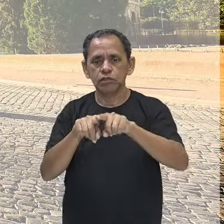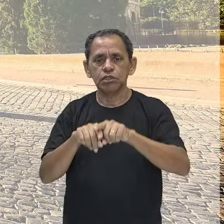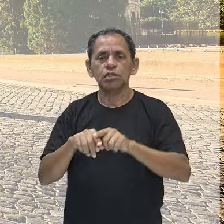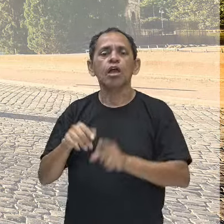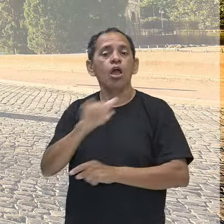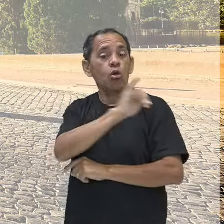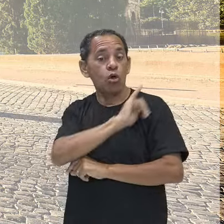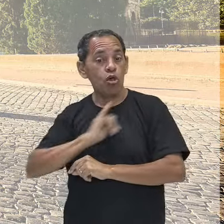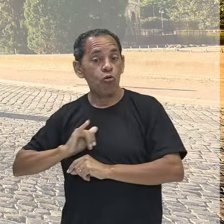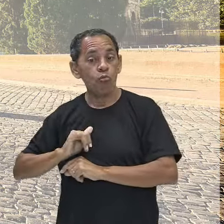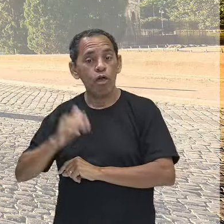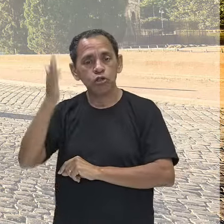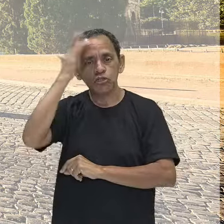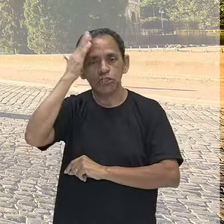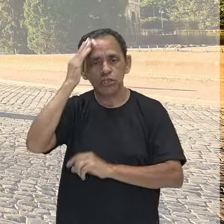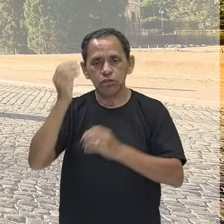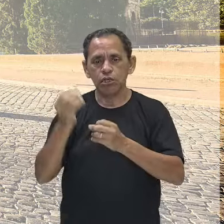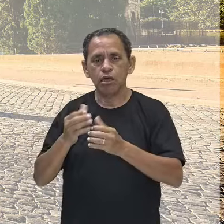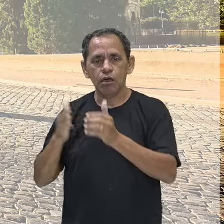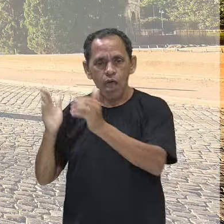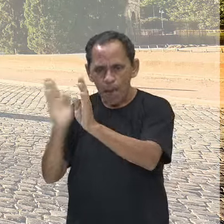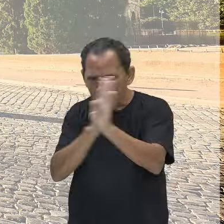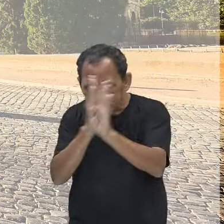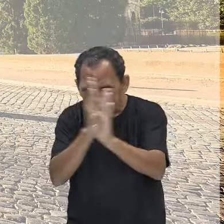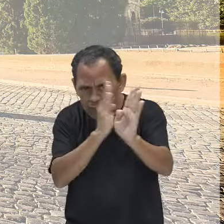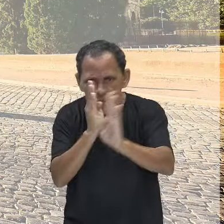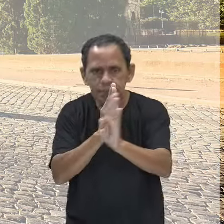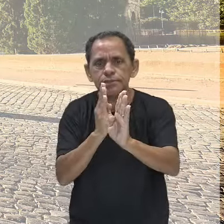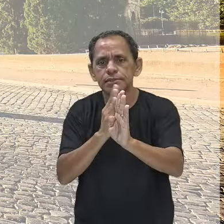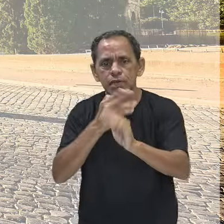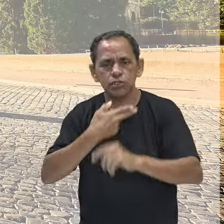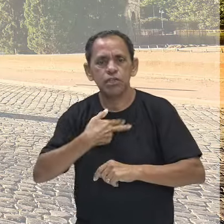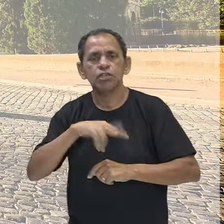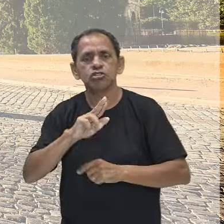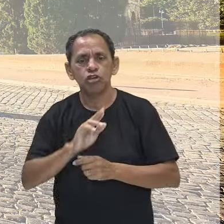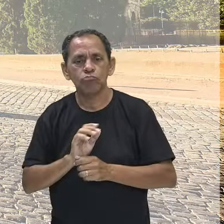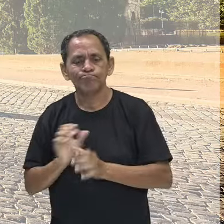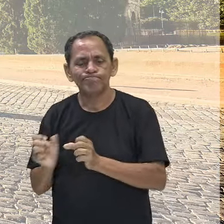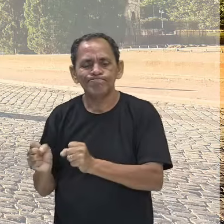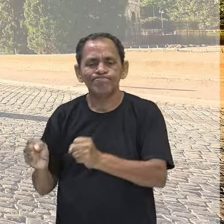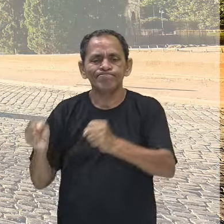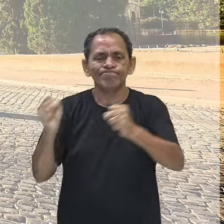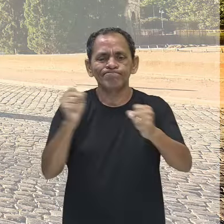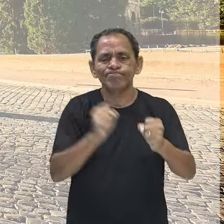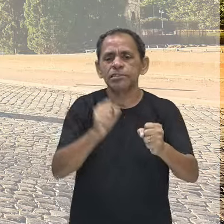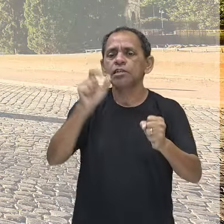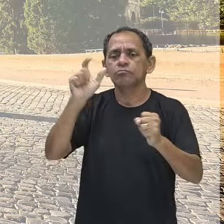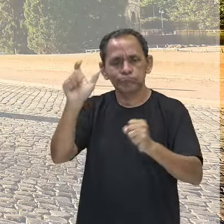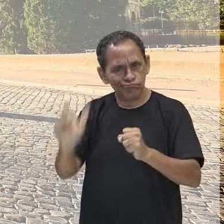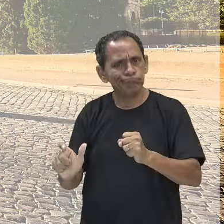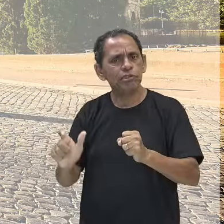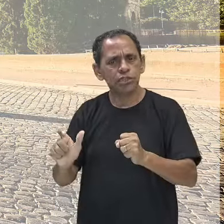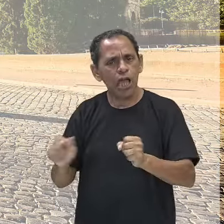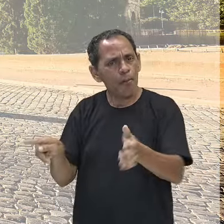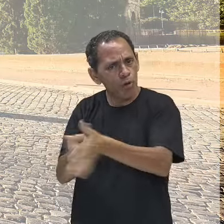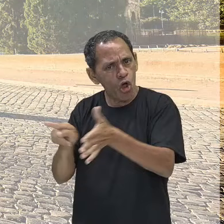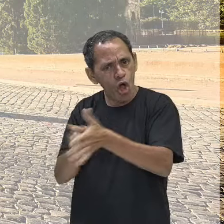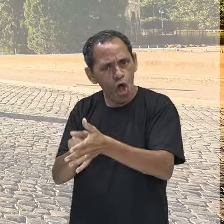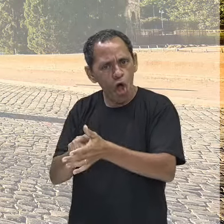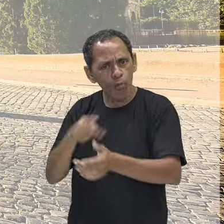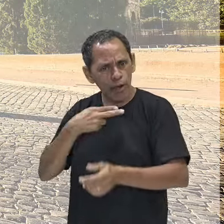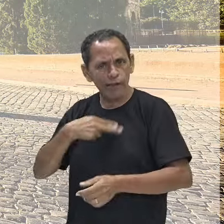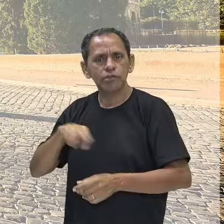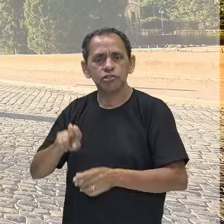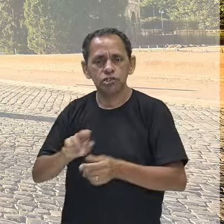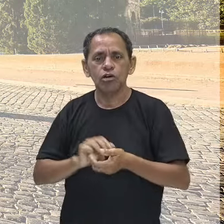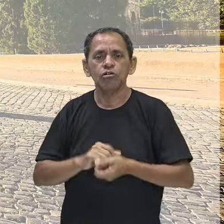a perseguição dessa religião acabava fortalecendo ainda mais, aos poucos foi ganhando mais adeptos e mais